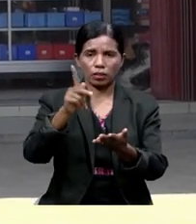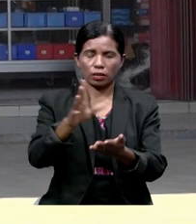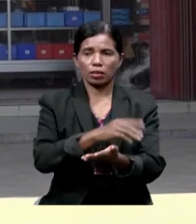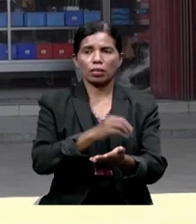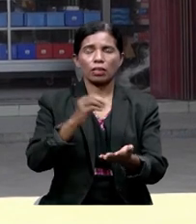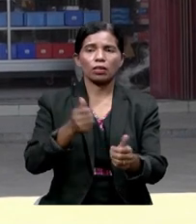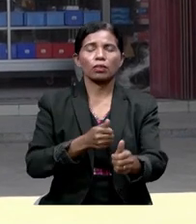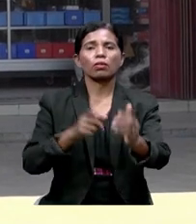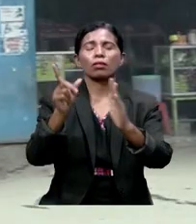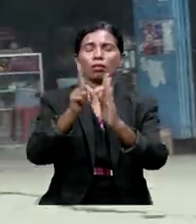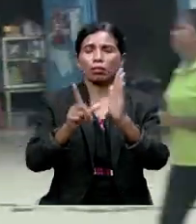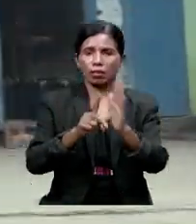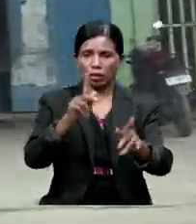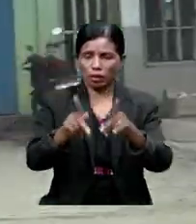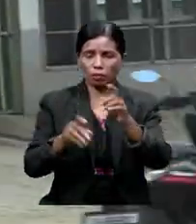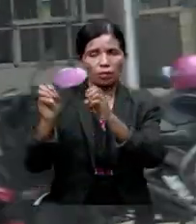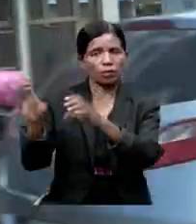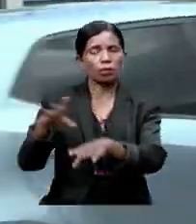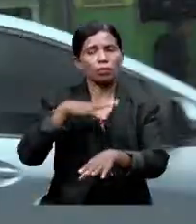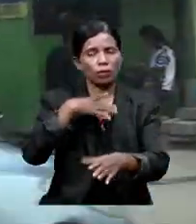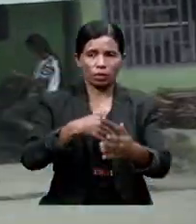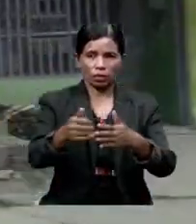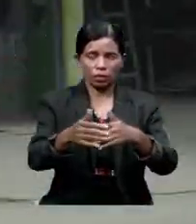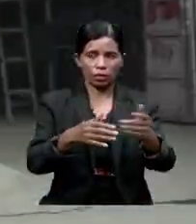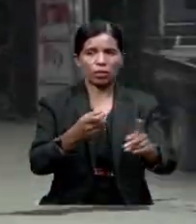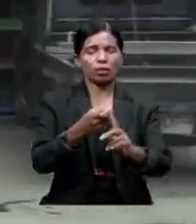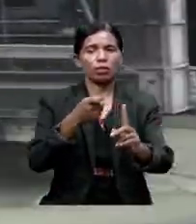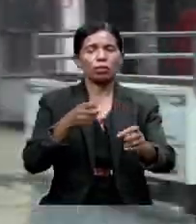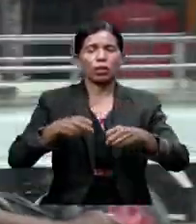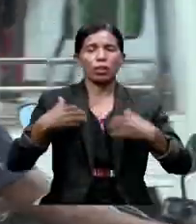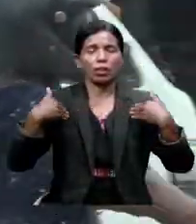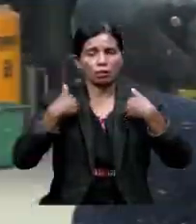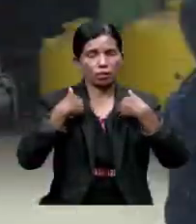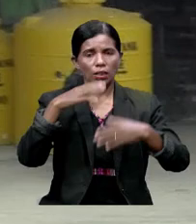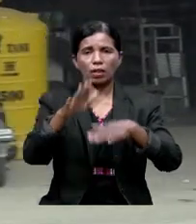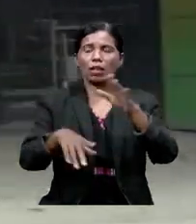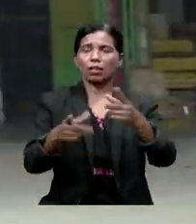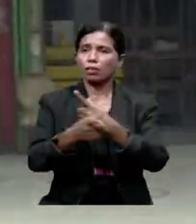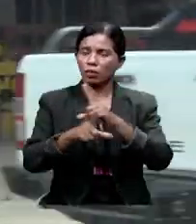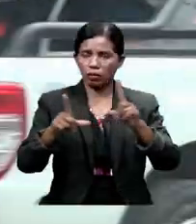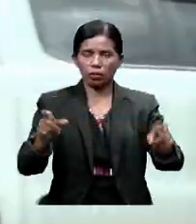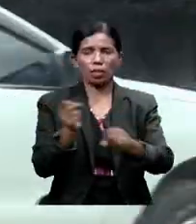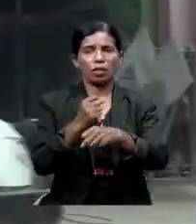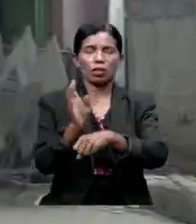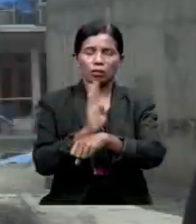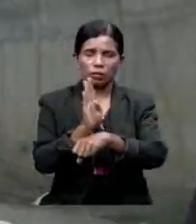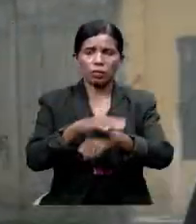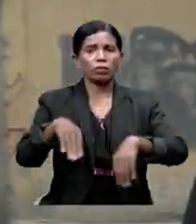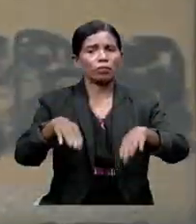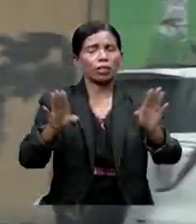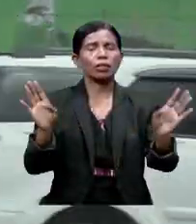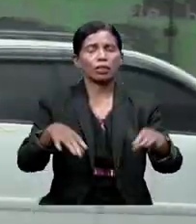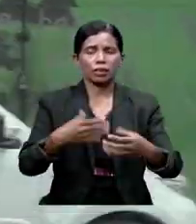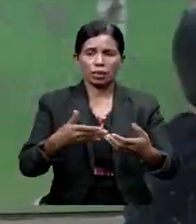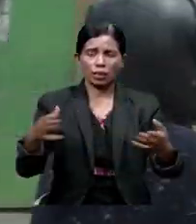ne tuir lei, sidedau ne besu lixu arbiru, husik animal lao livre, halu negosiu ka fansa san taka